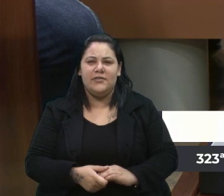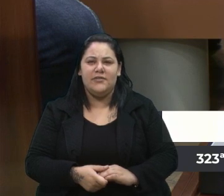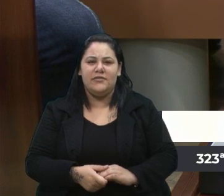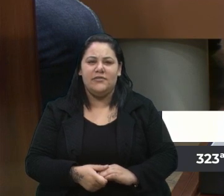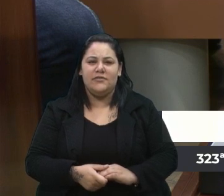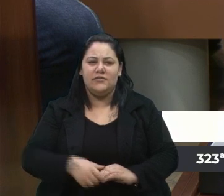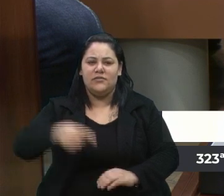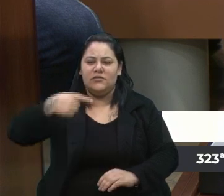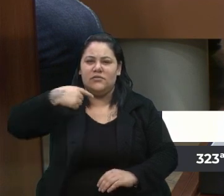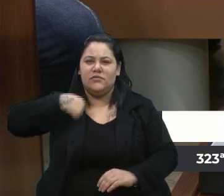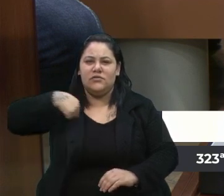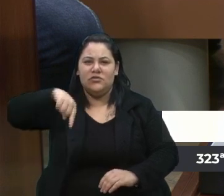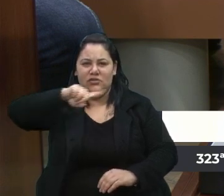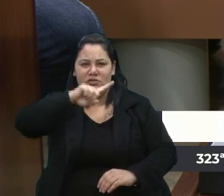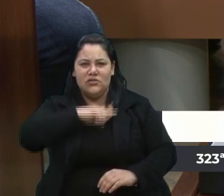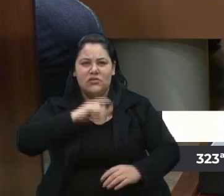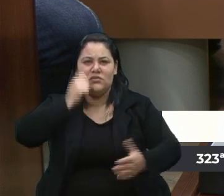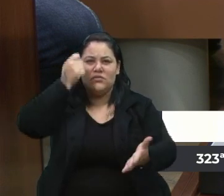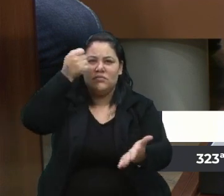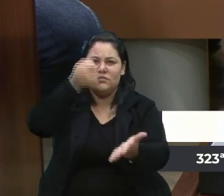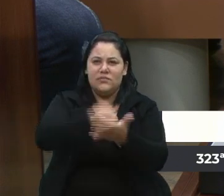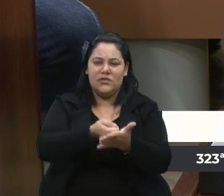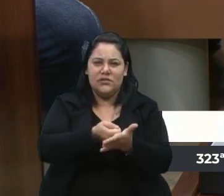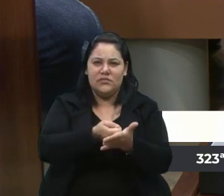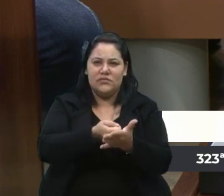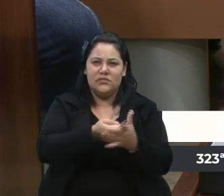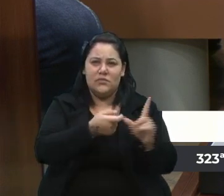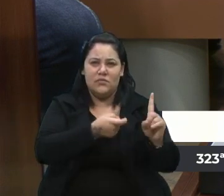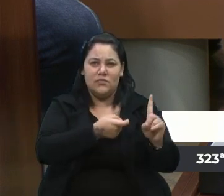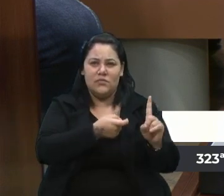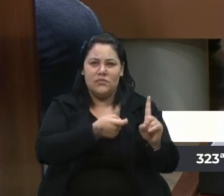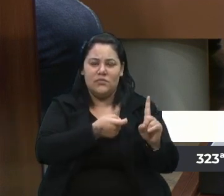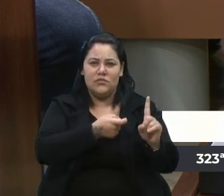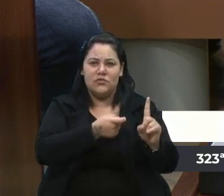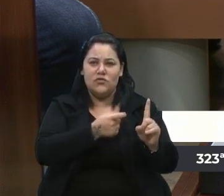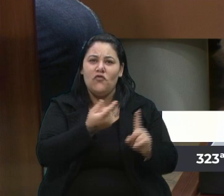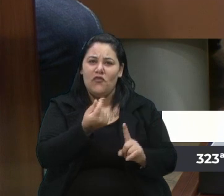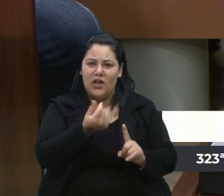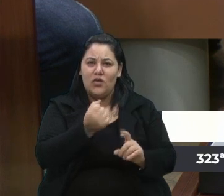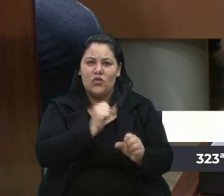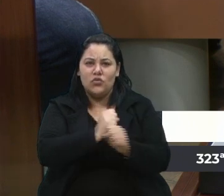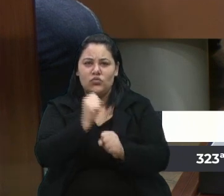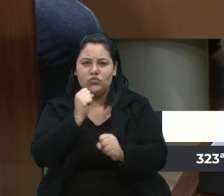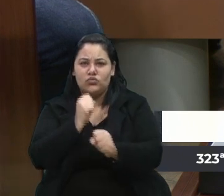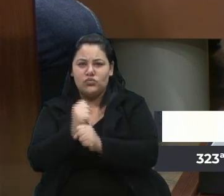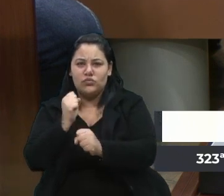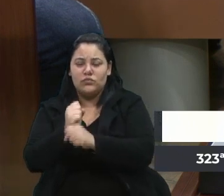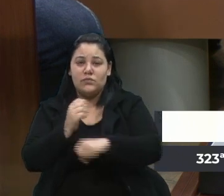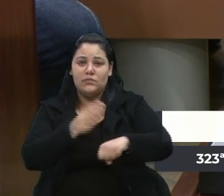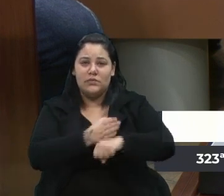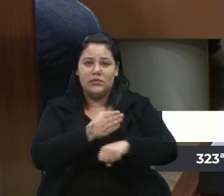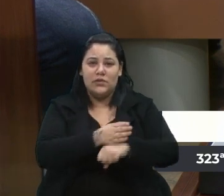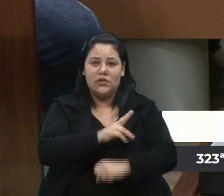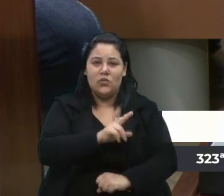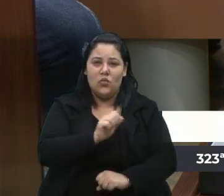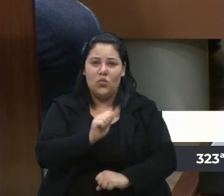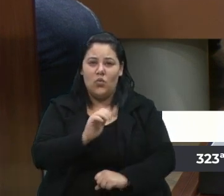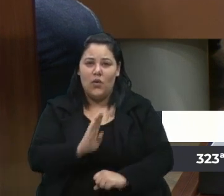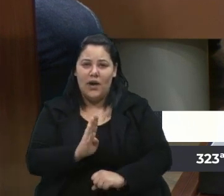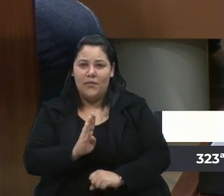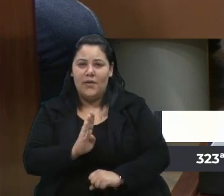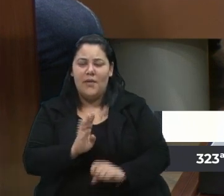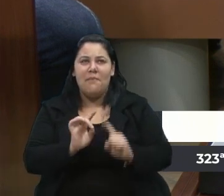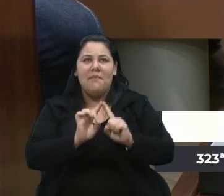paga a gente paga uma mensalidade anual para fazer parte da OAB mas quando eu